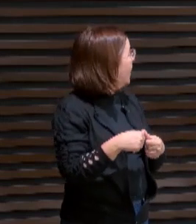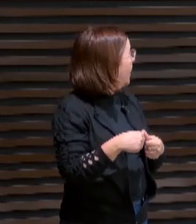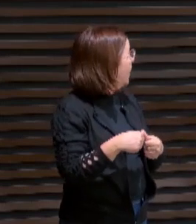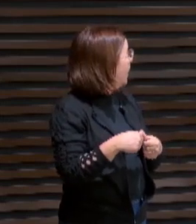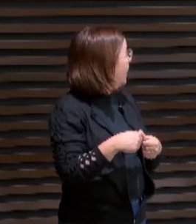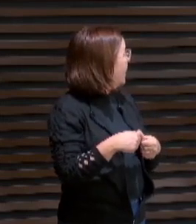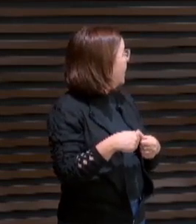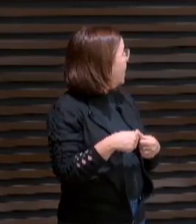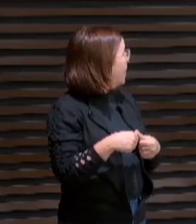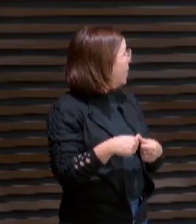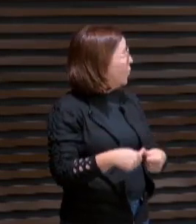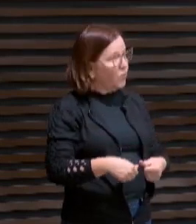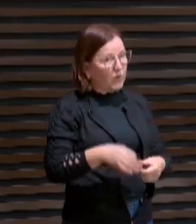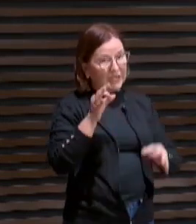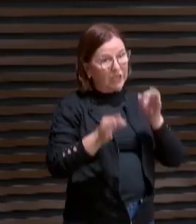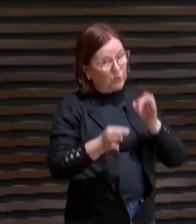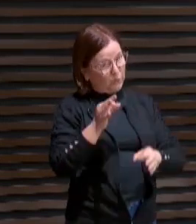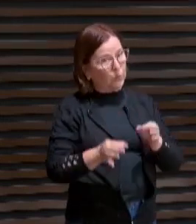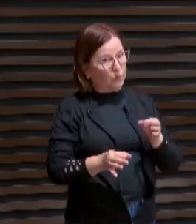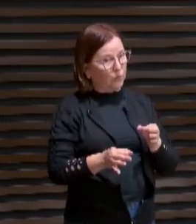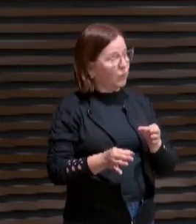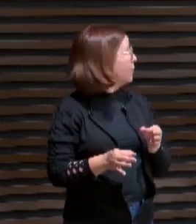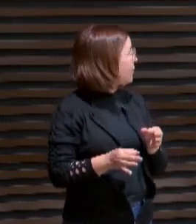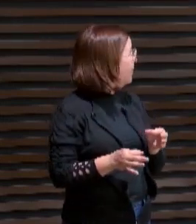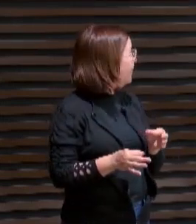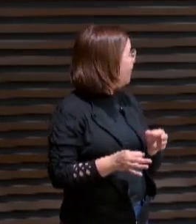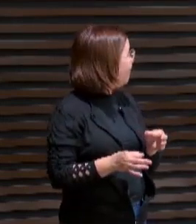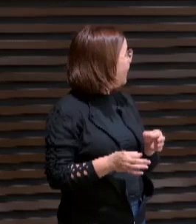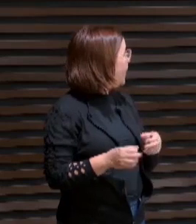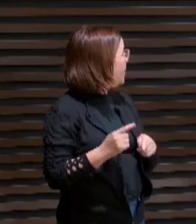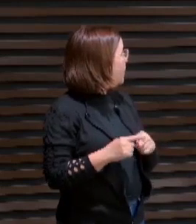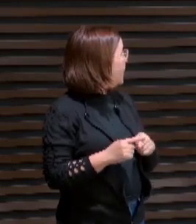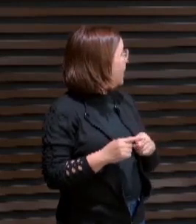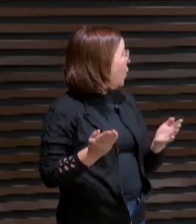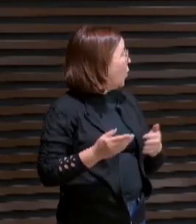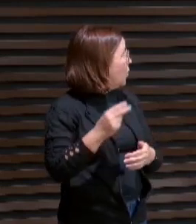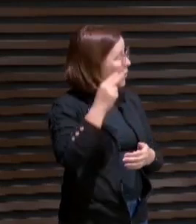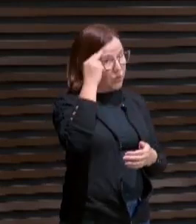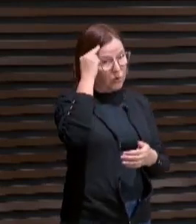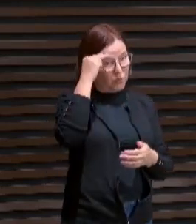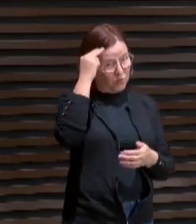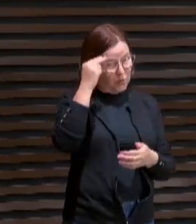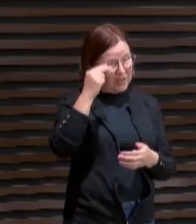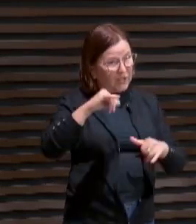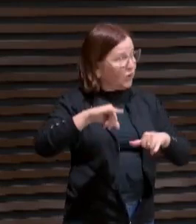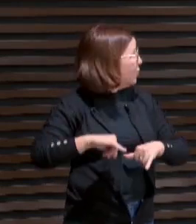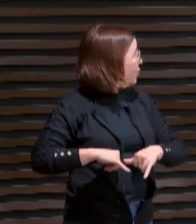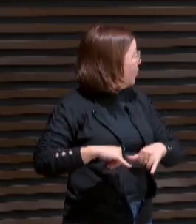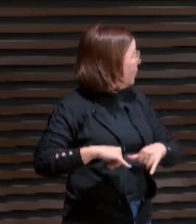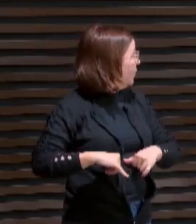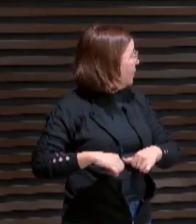Pilatos diz isso. O Pilatos, nós já vimos aqui, 3 vezes ele diz: eu não vejo culpa nele, eu não vejo culpa